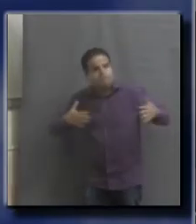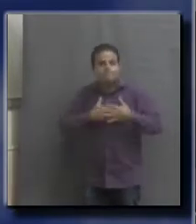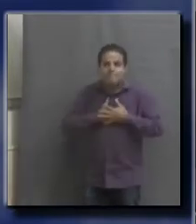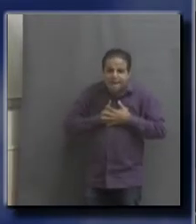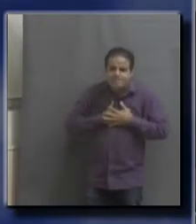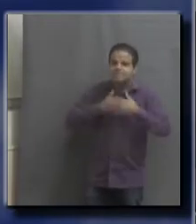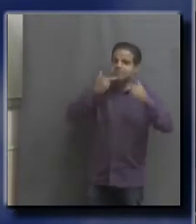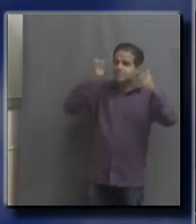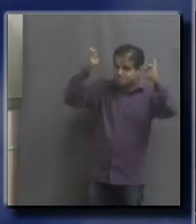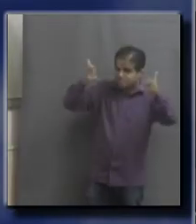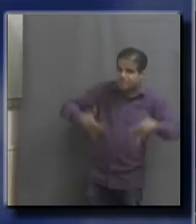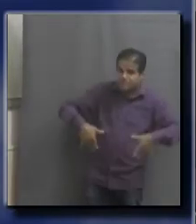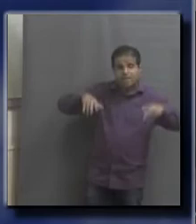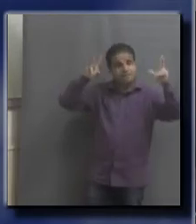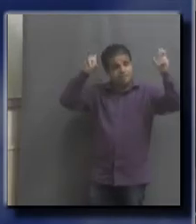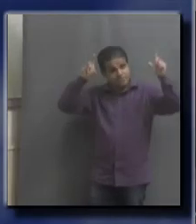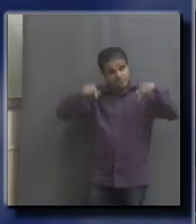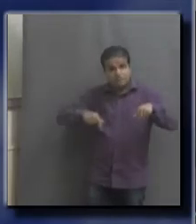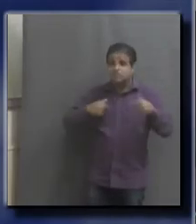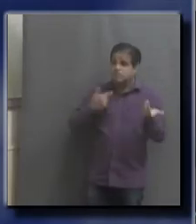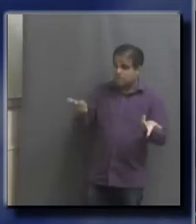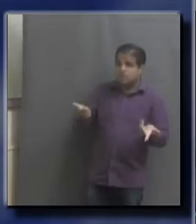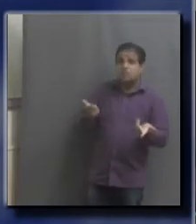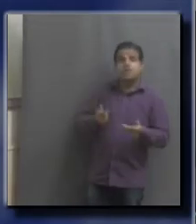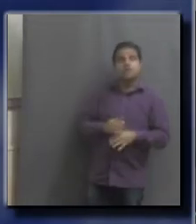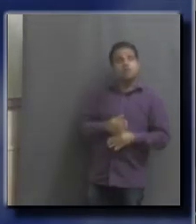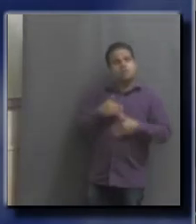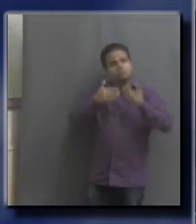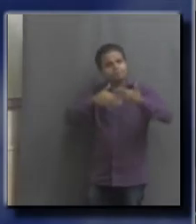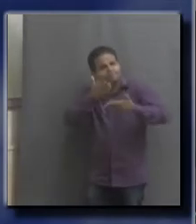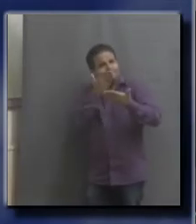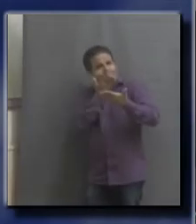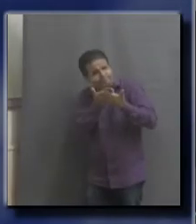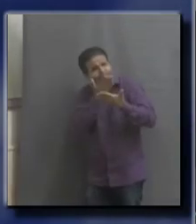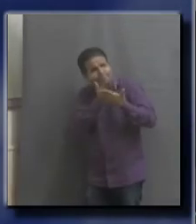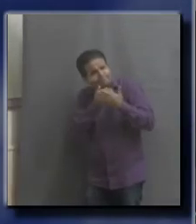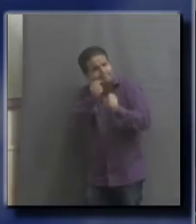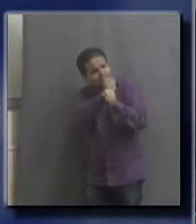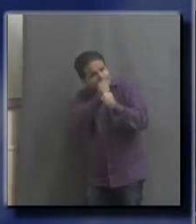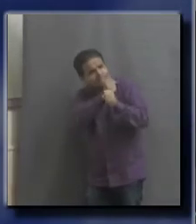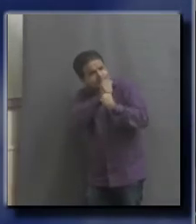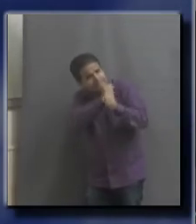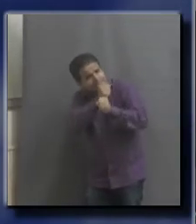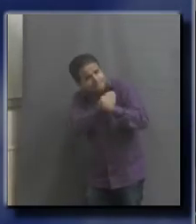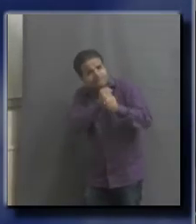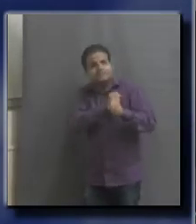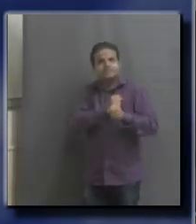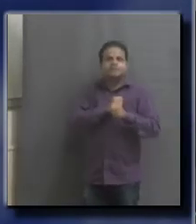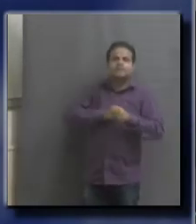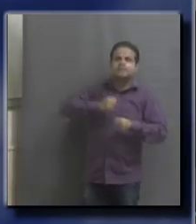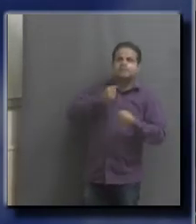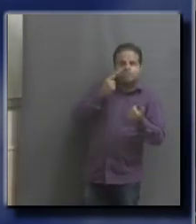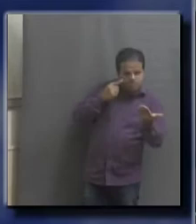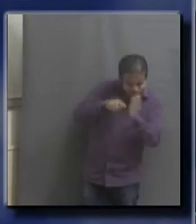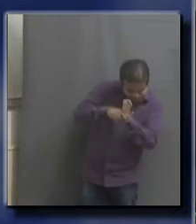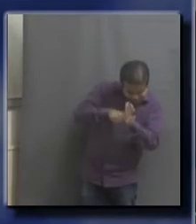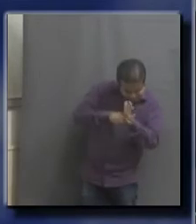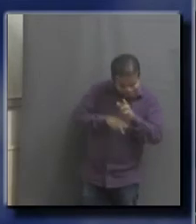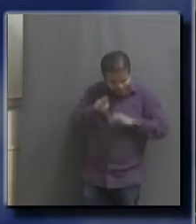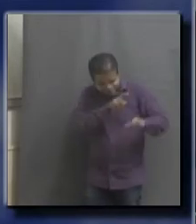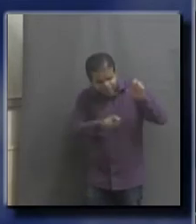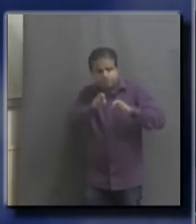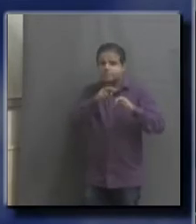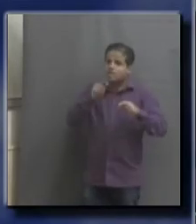falando sobre esse assunto, sobre o qual eu tenho me debruçado há algumas décadas, né? E é um enorme prazer